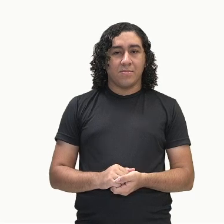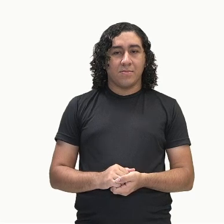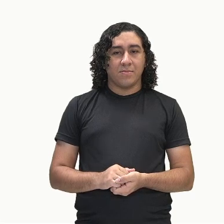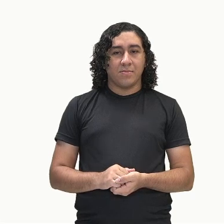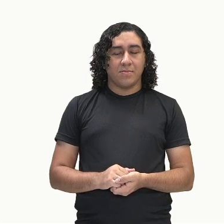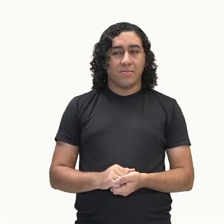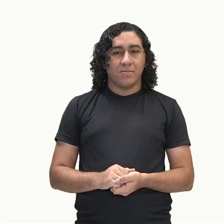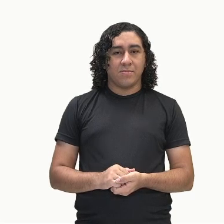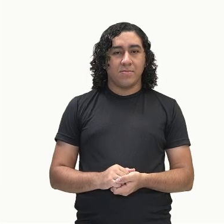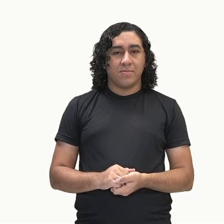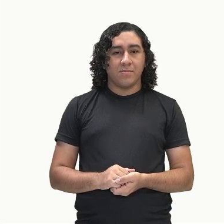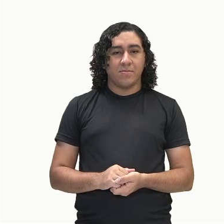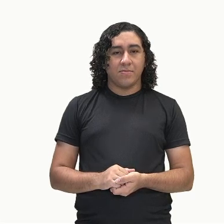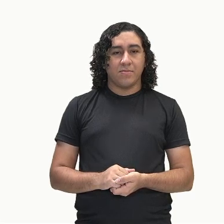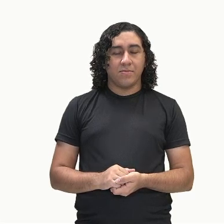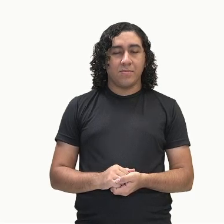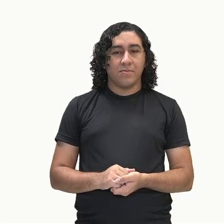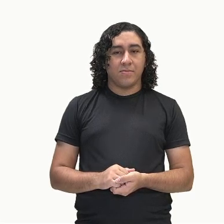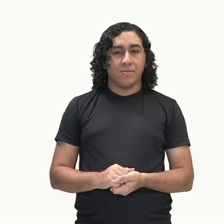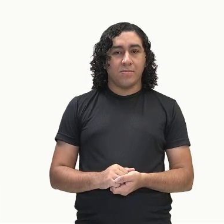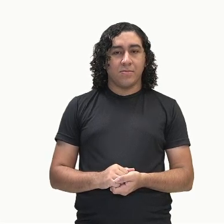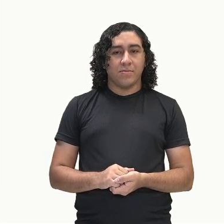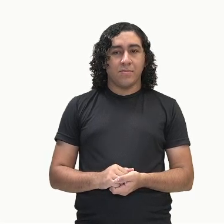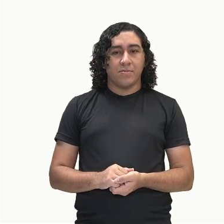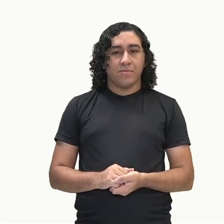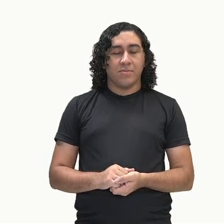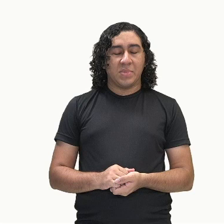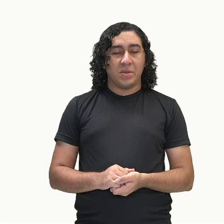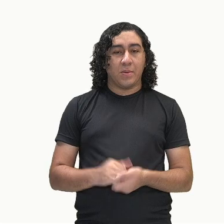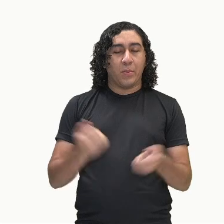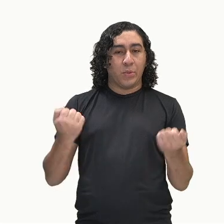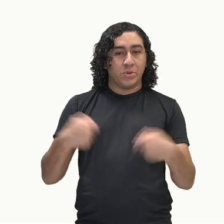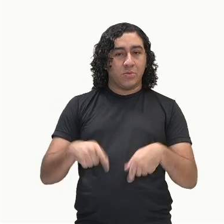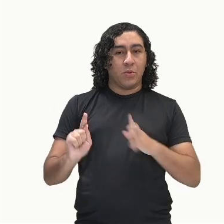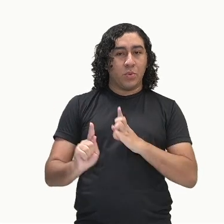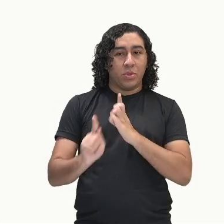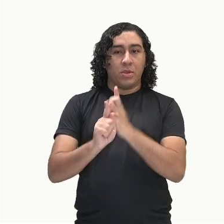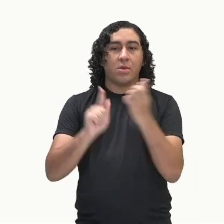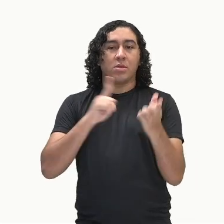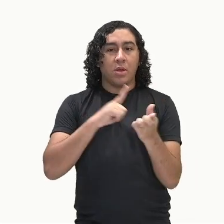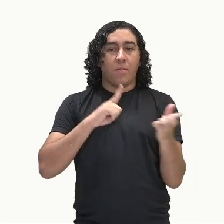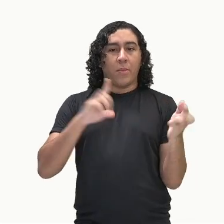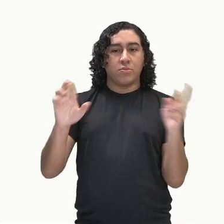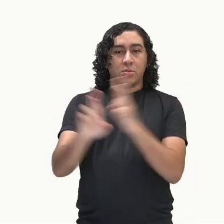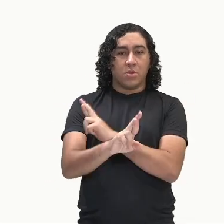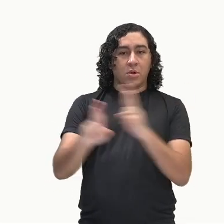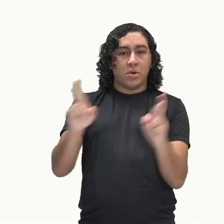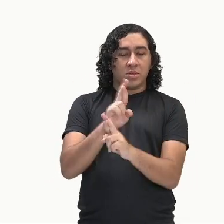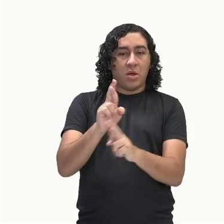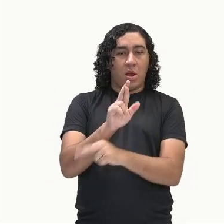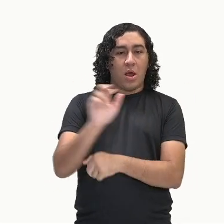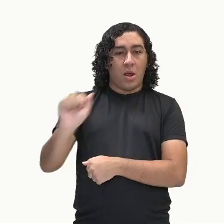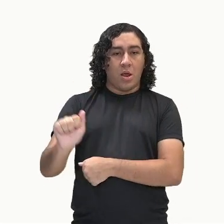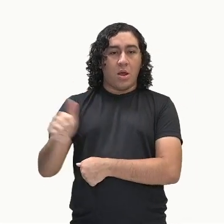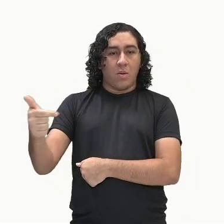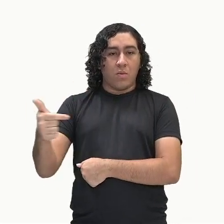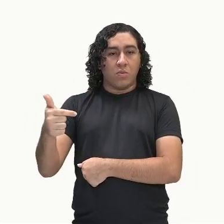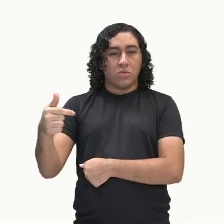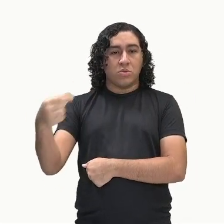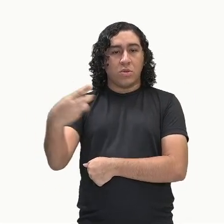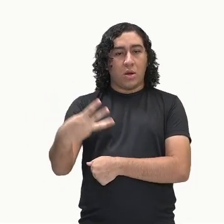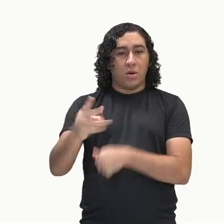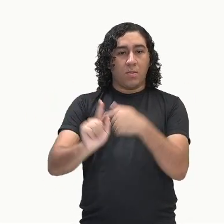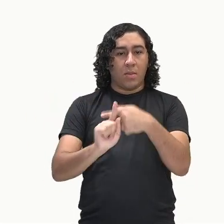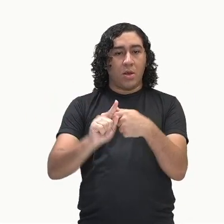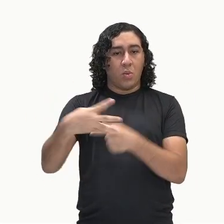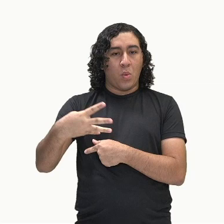Eu poderia encontrar através dessa relação aqui também. Assim que eu vou pegar o A1, que é 3, né? Mais 4